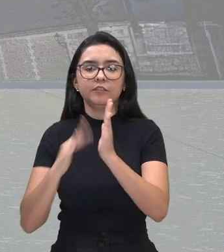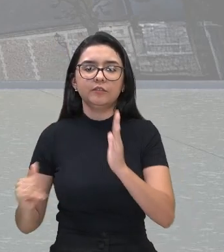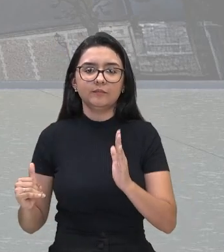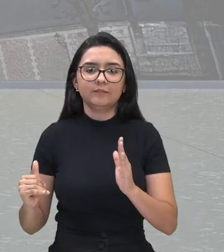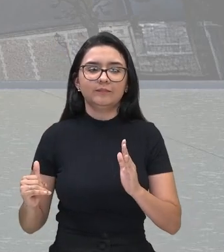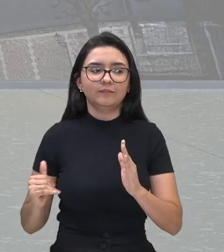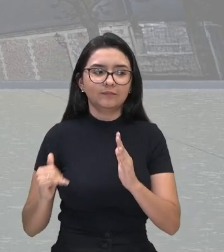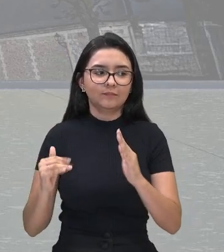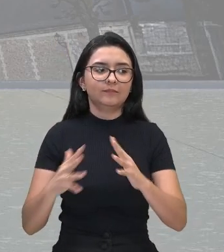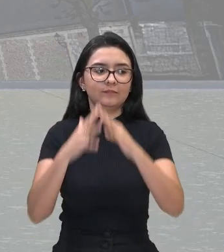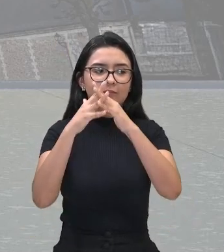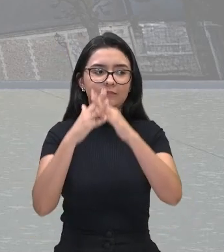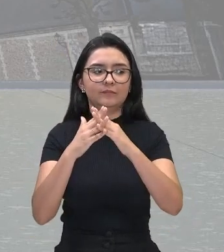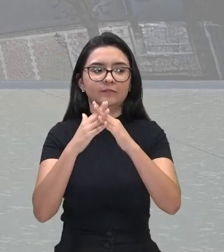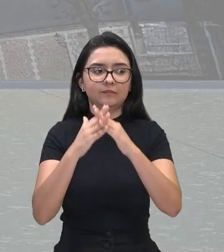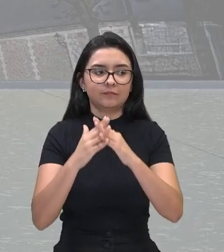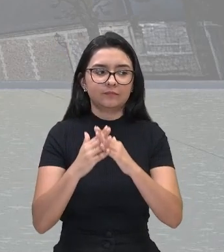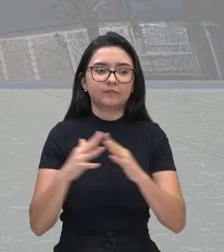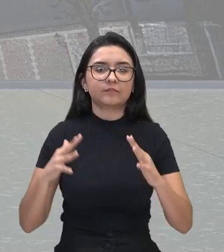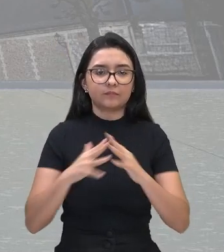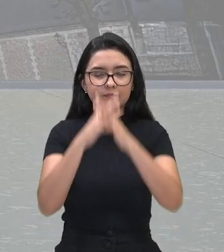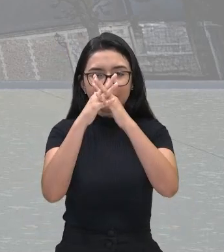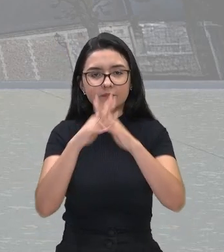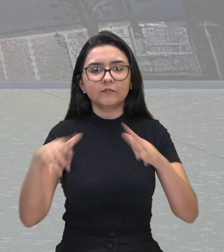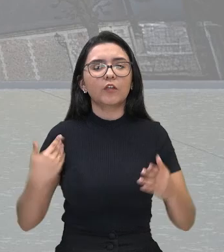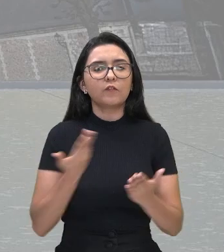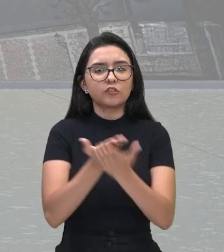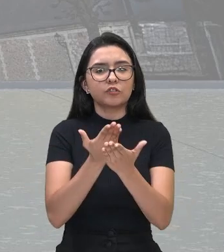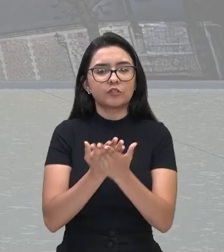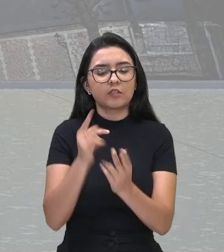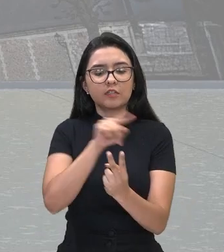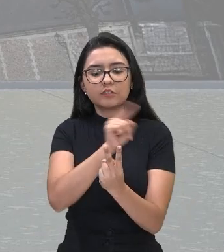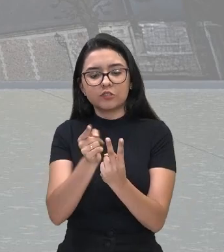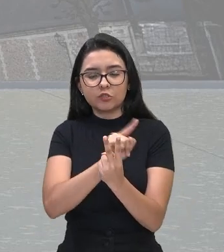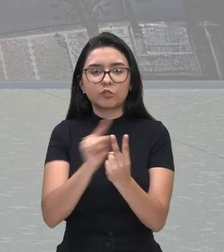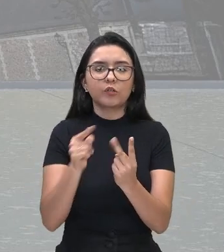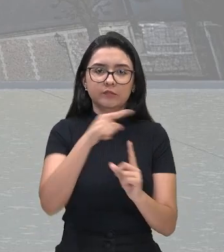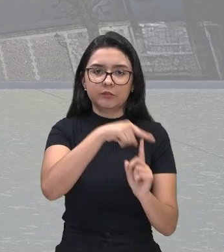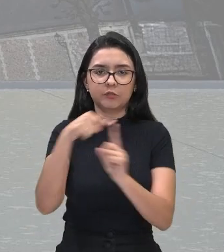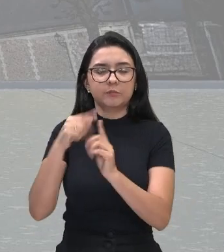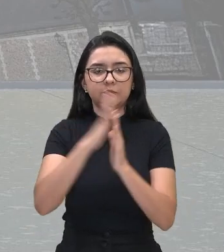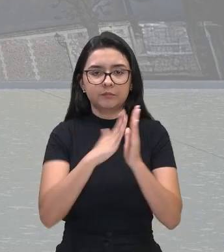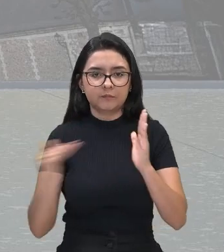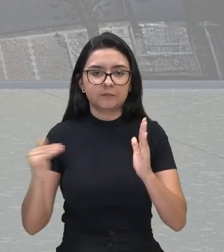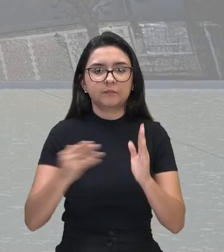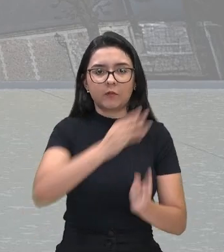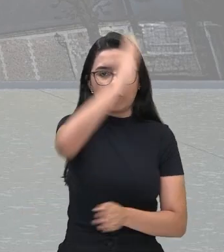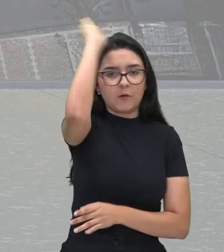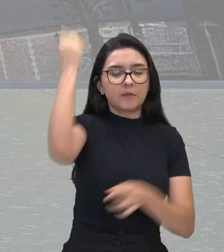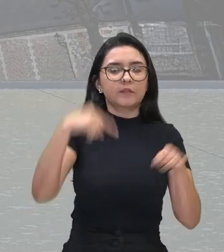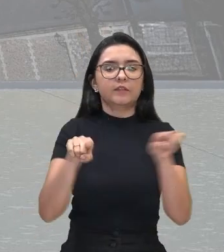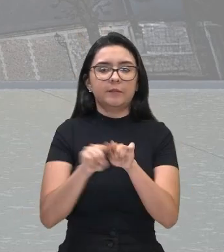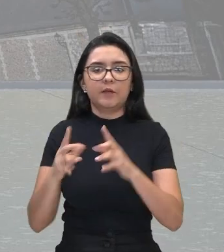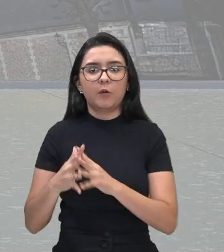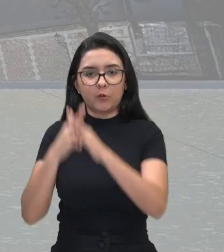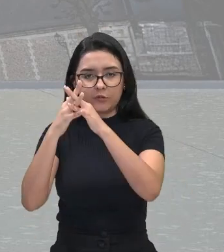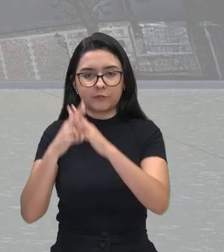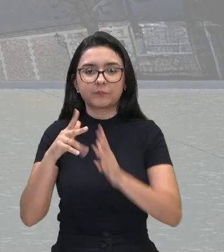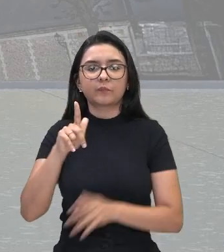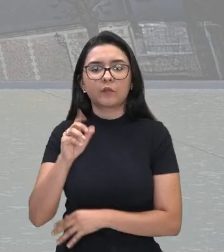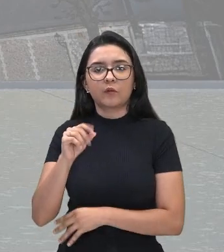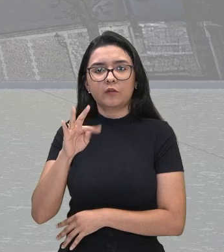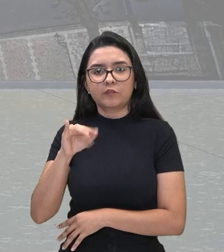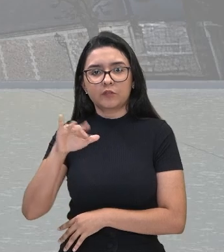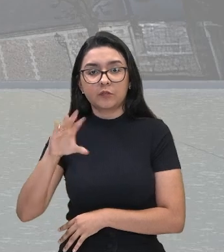estudar esses dois estilos da Idade Média, tanto o românico quanto o gótico.